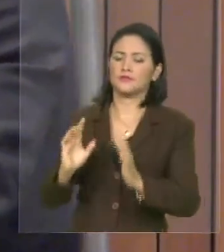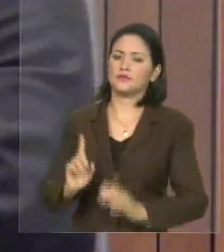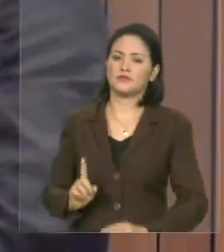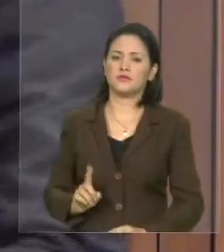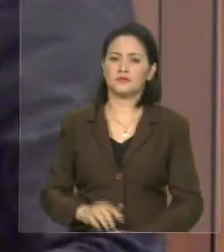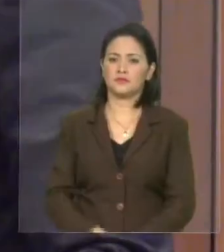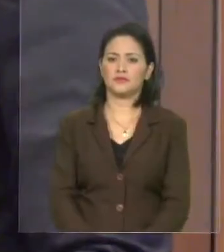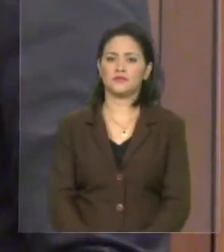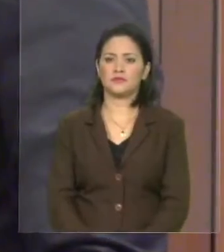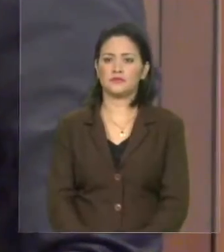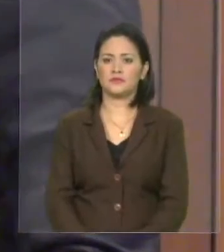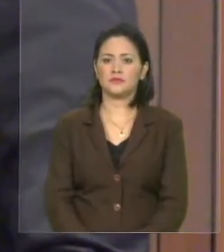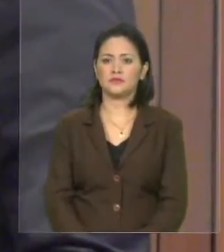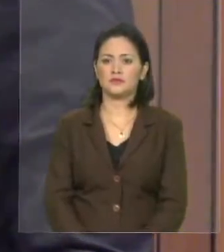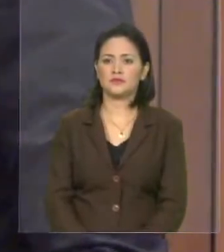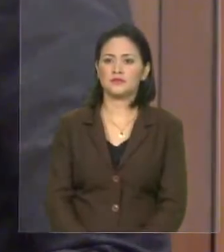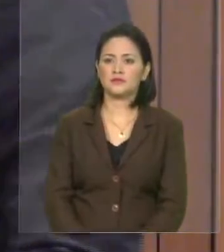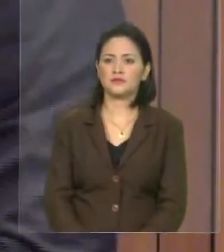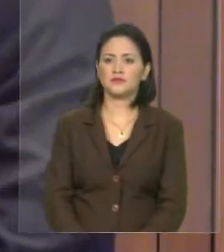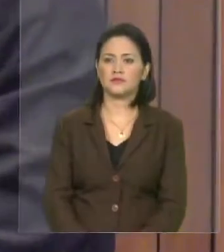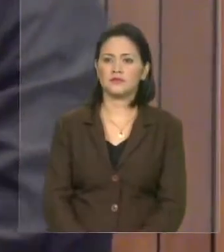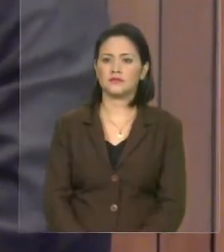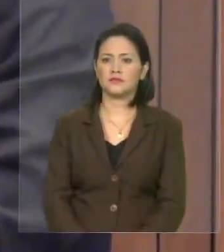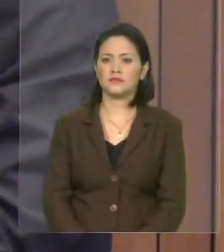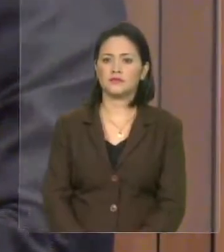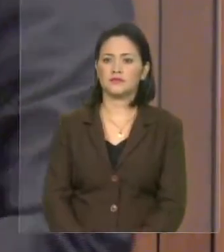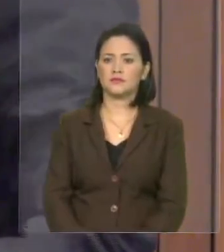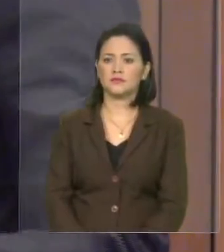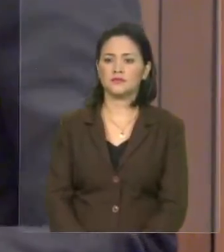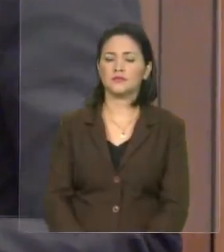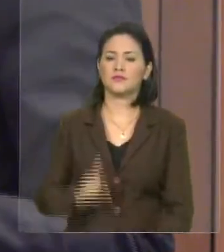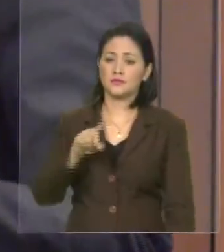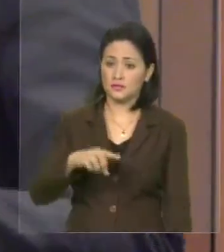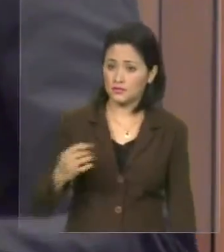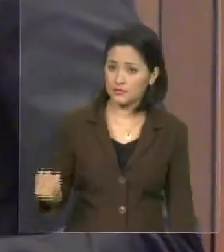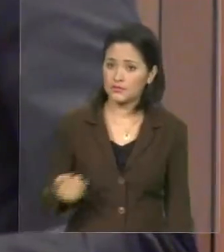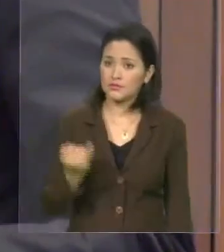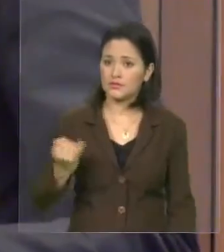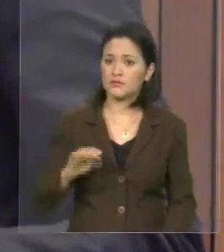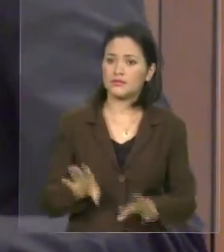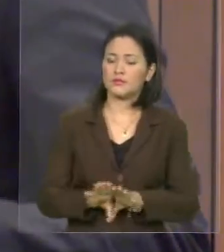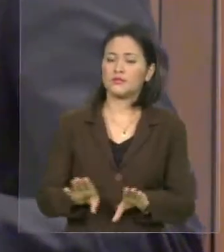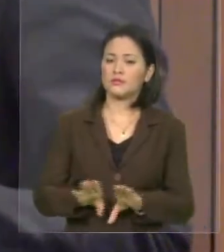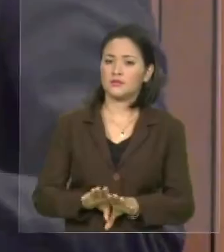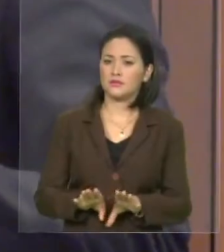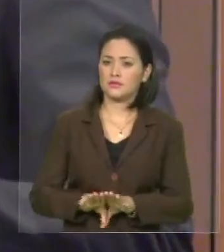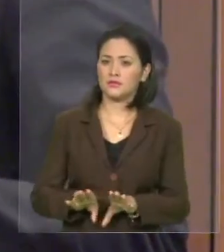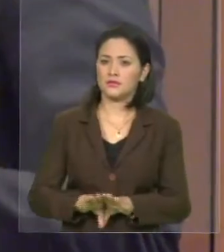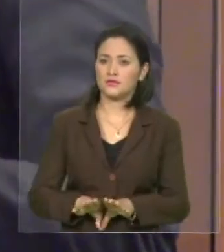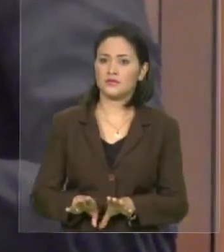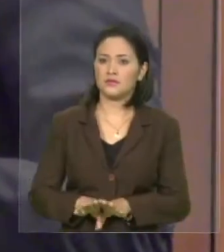prejudicar. É importante também frisar